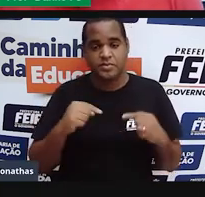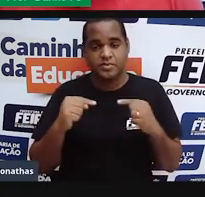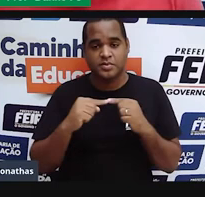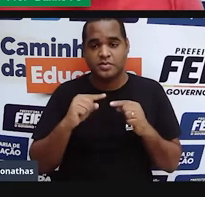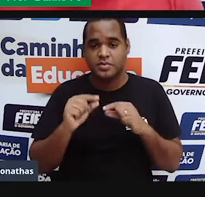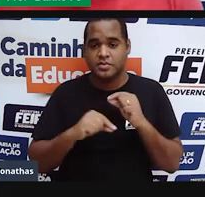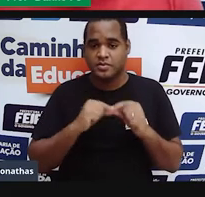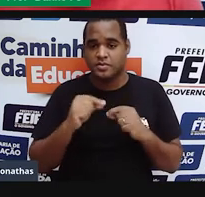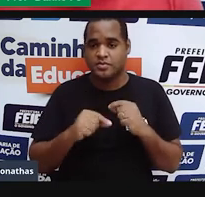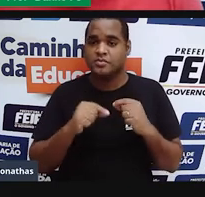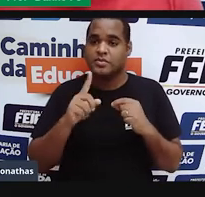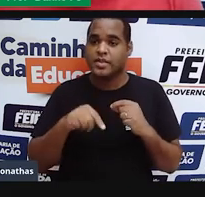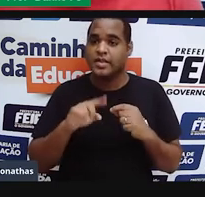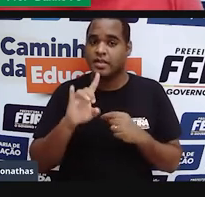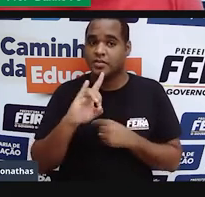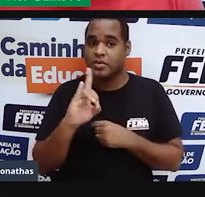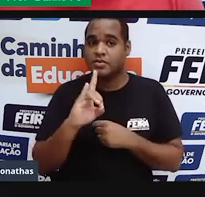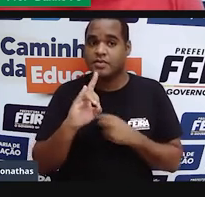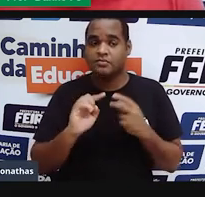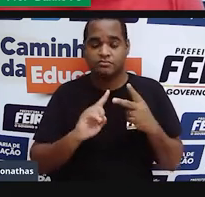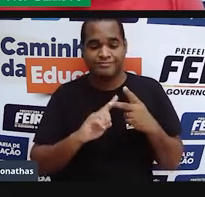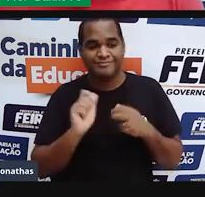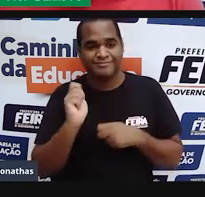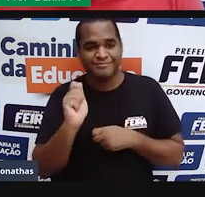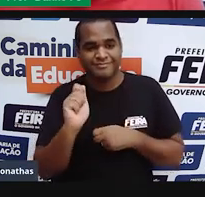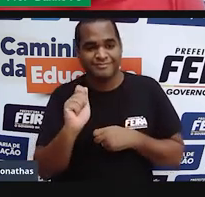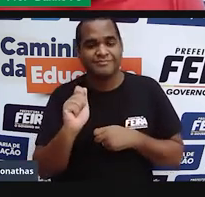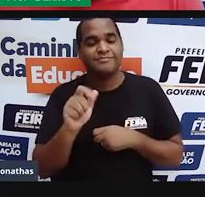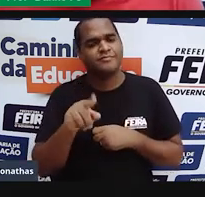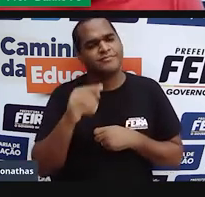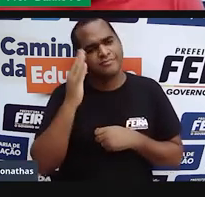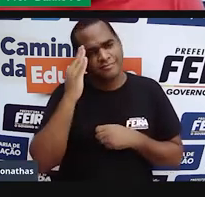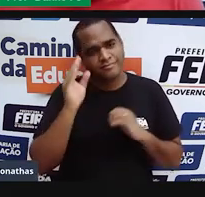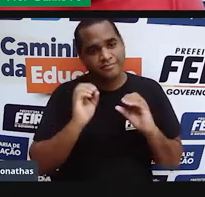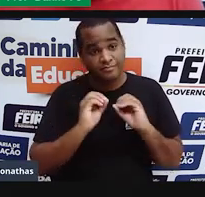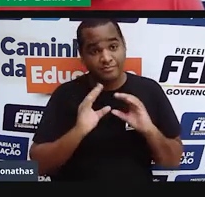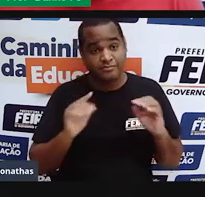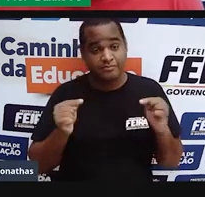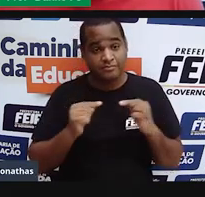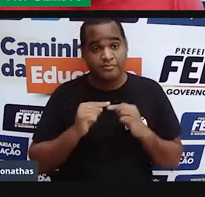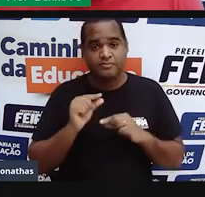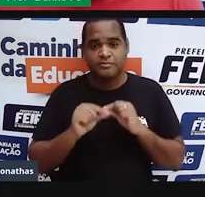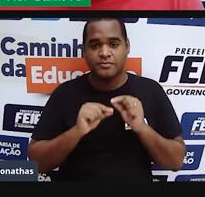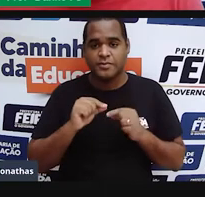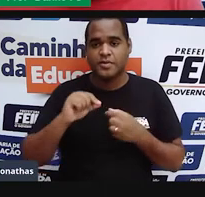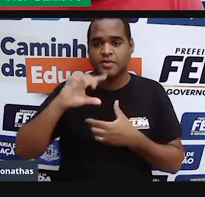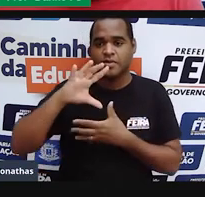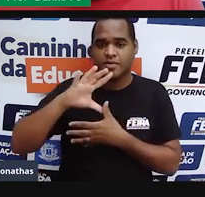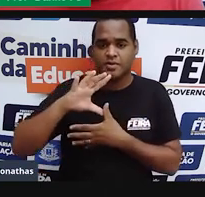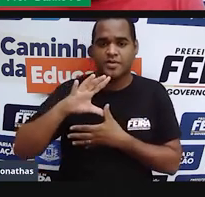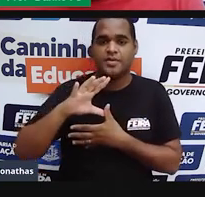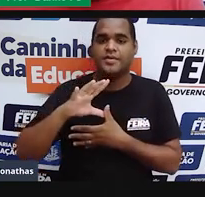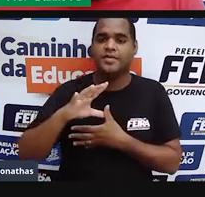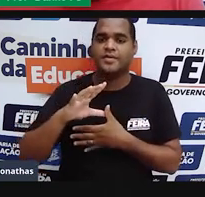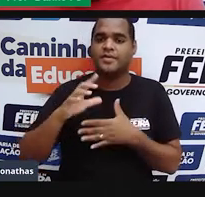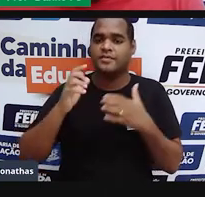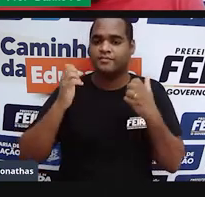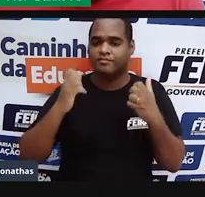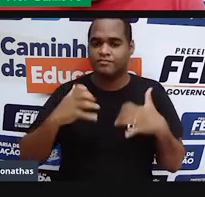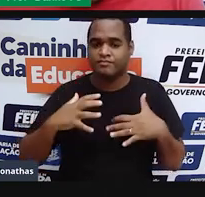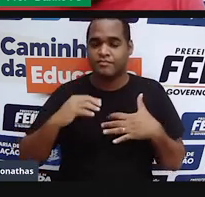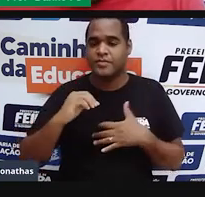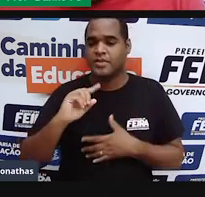era disputado com Bolívia e Argentina. Se ele perdesse isso, ele ia perder quase todo o território, né? Então,